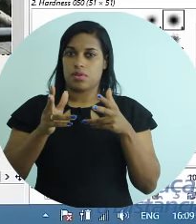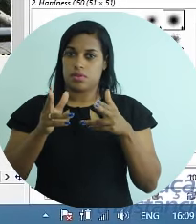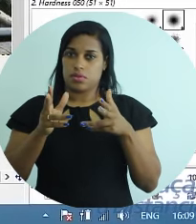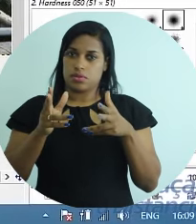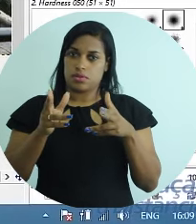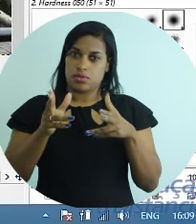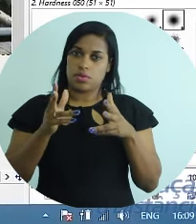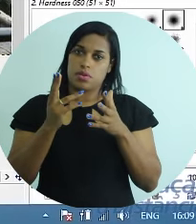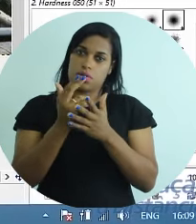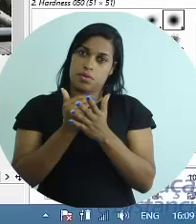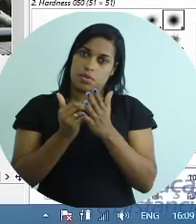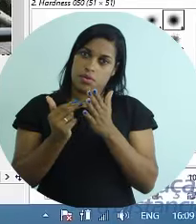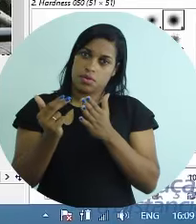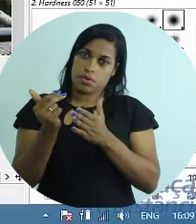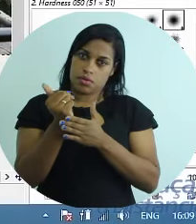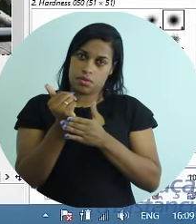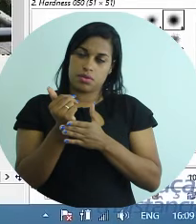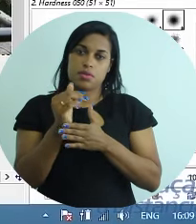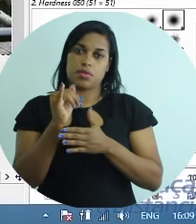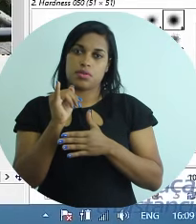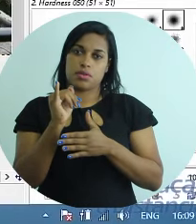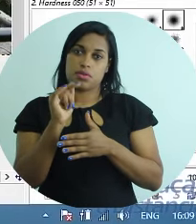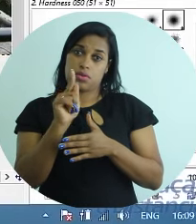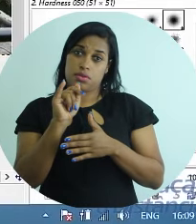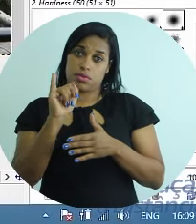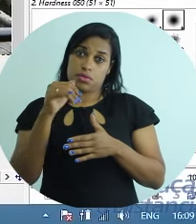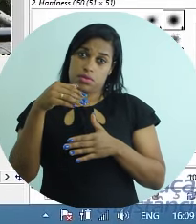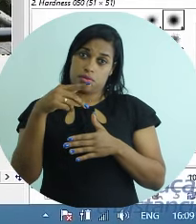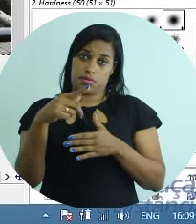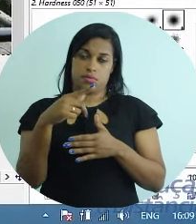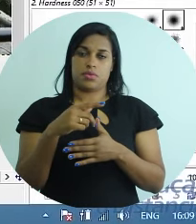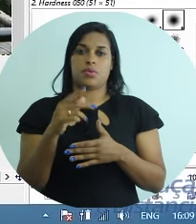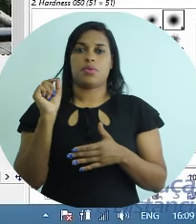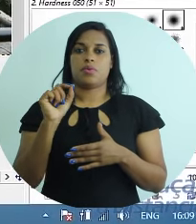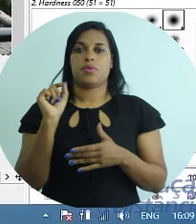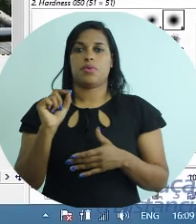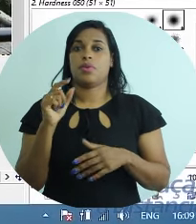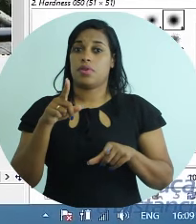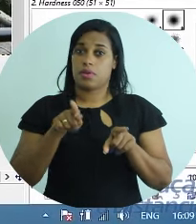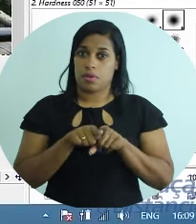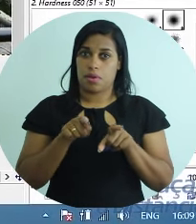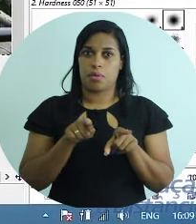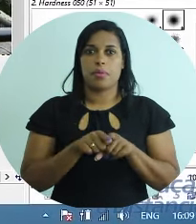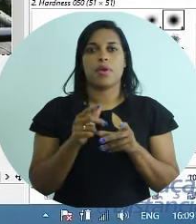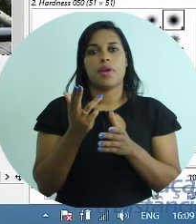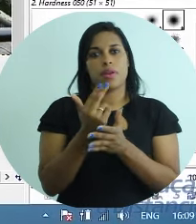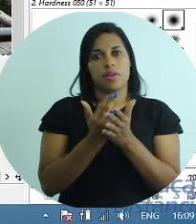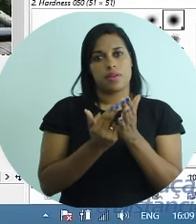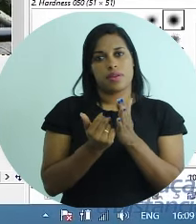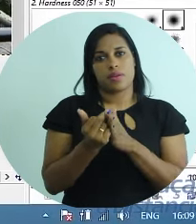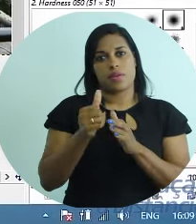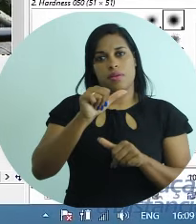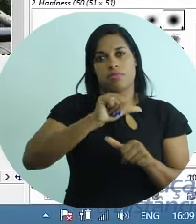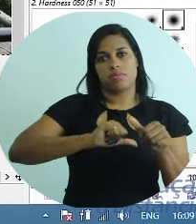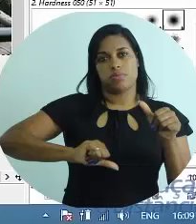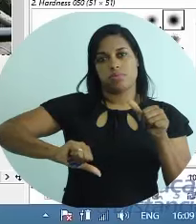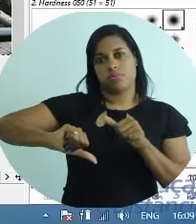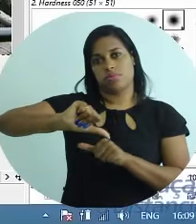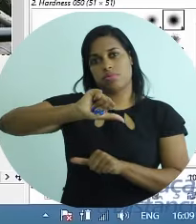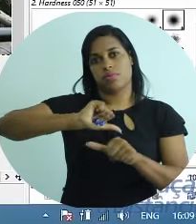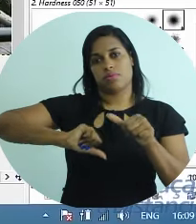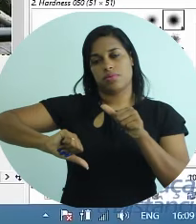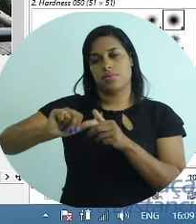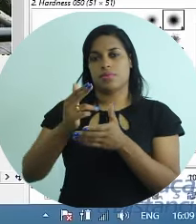manipulação de imagens, aqui no Gimp, está aqui também, lá no menu imagem, nós temos aqui as opções de transformação